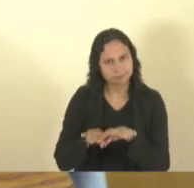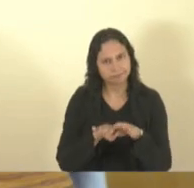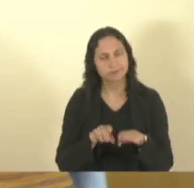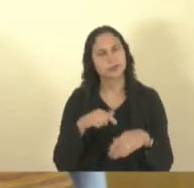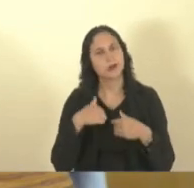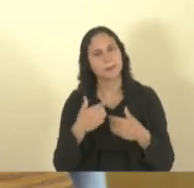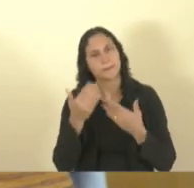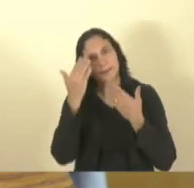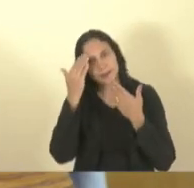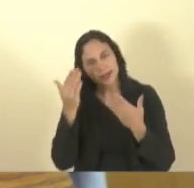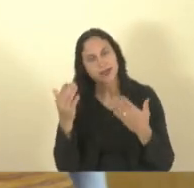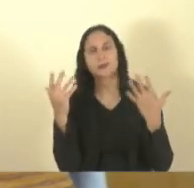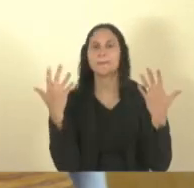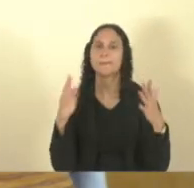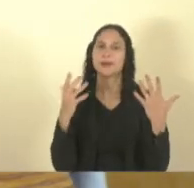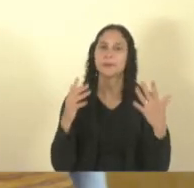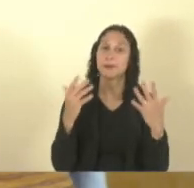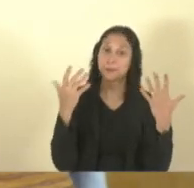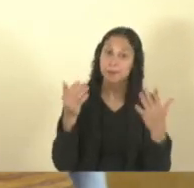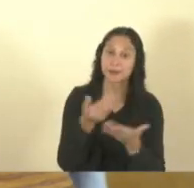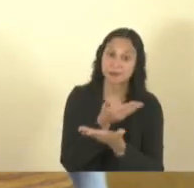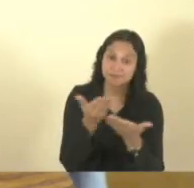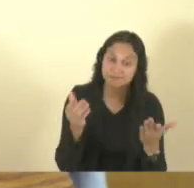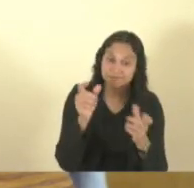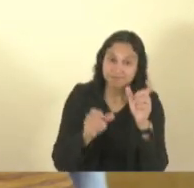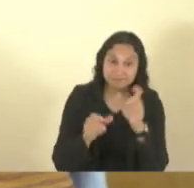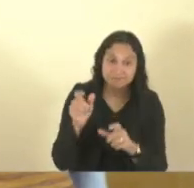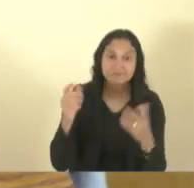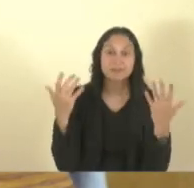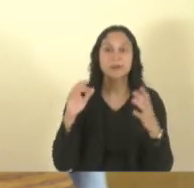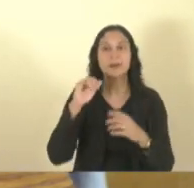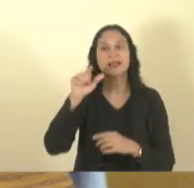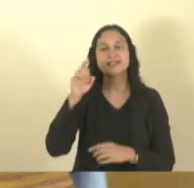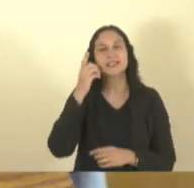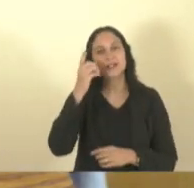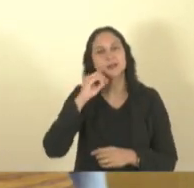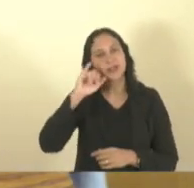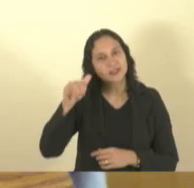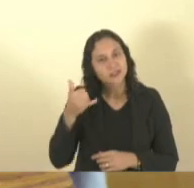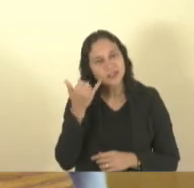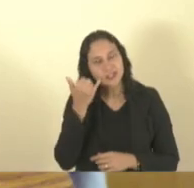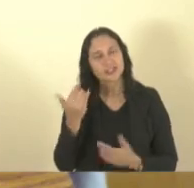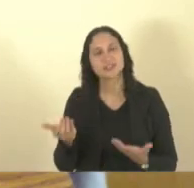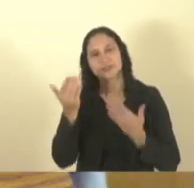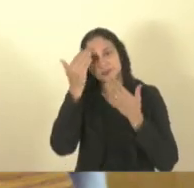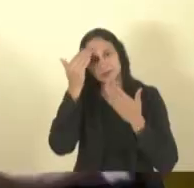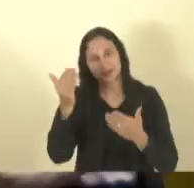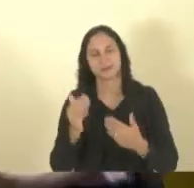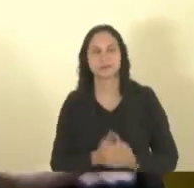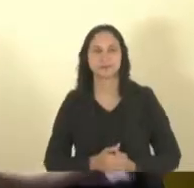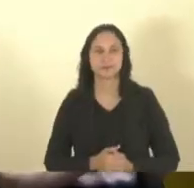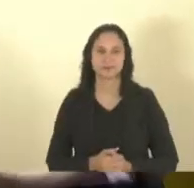muito obrigado, parabéns a vocês da carreira, parabéns, deputada Janete, pela iniciativa. Obrigado.